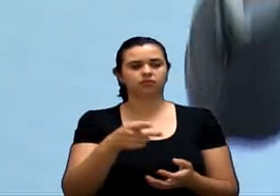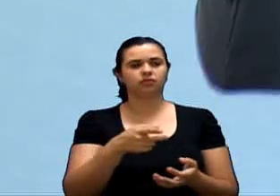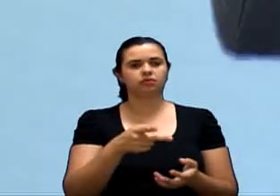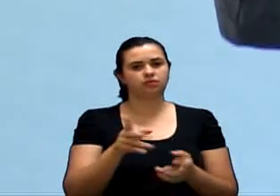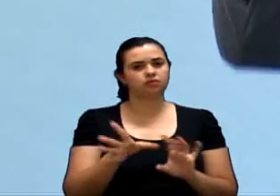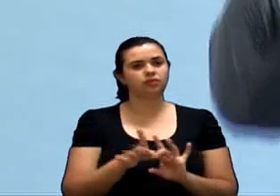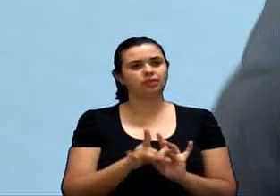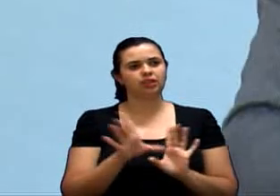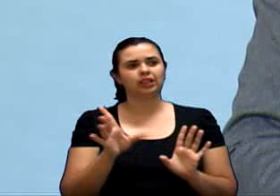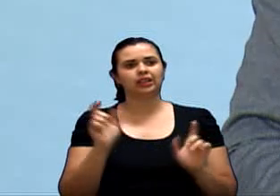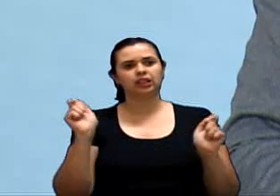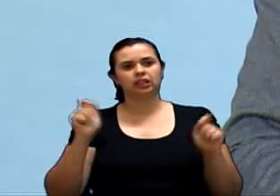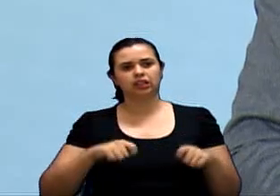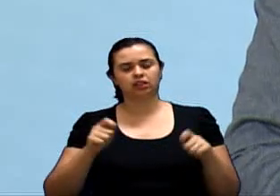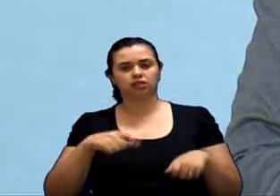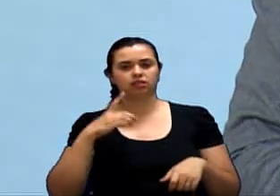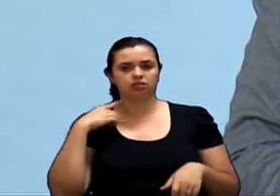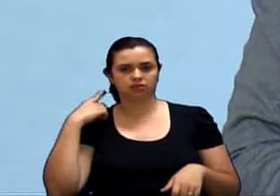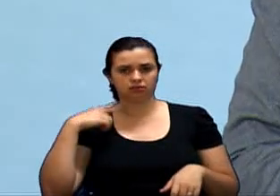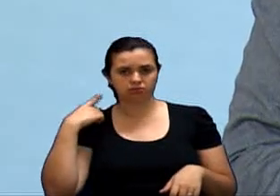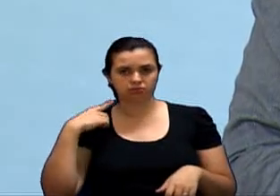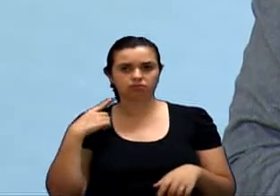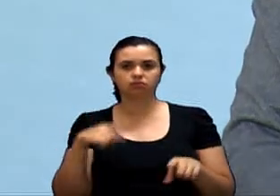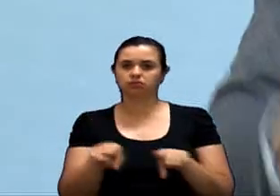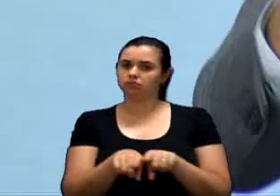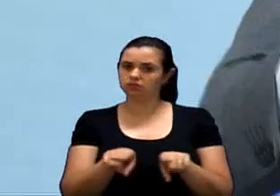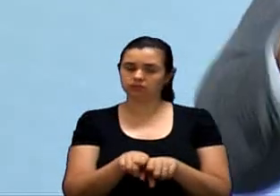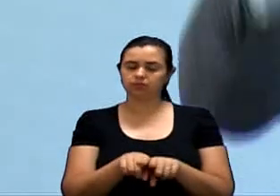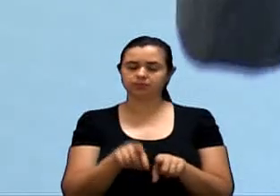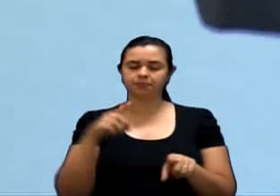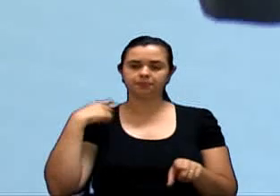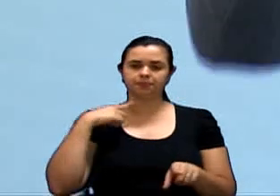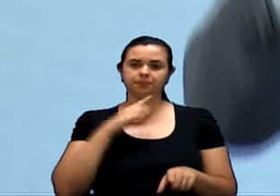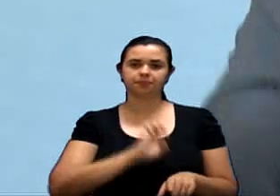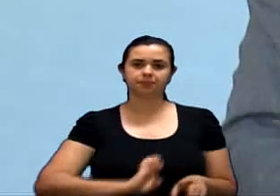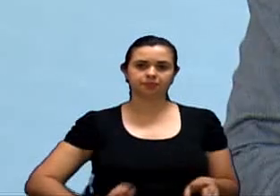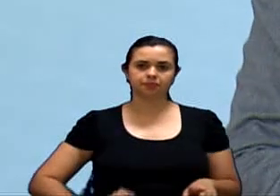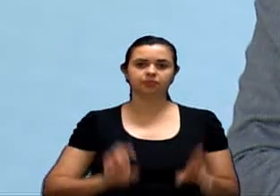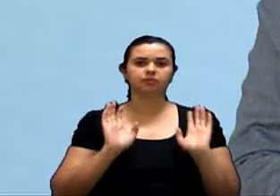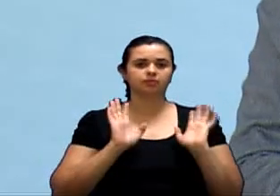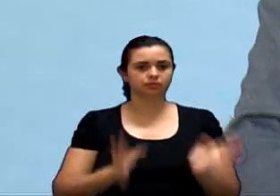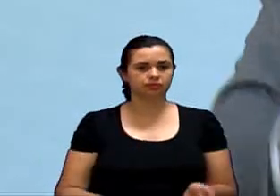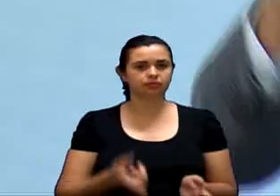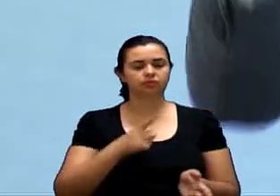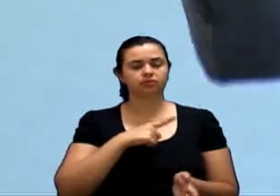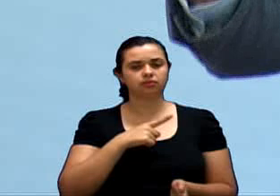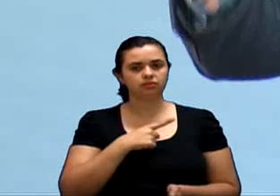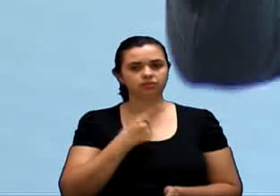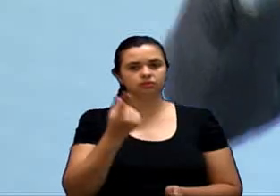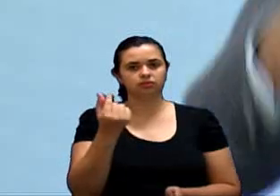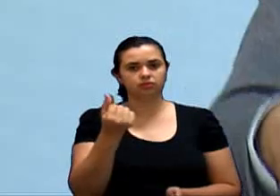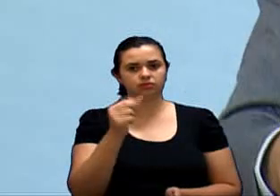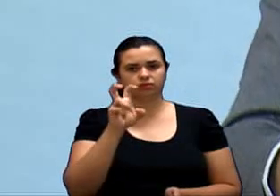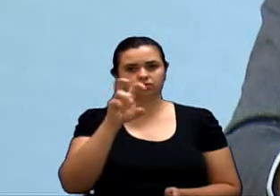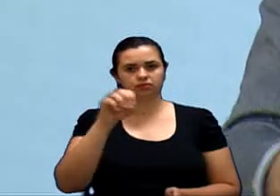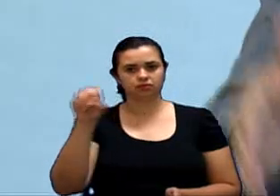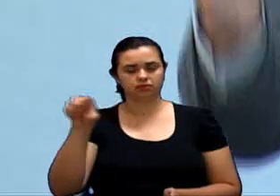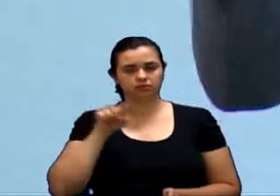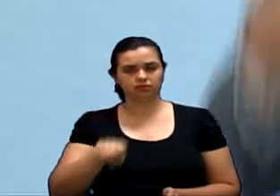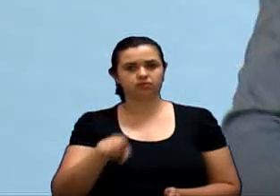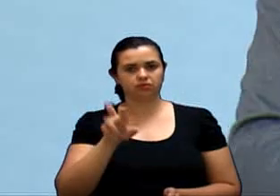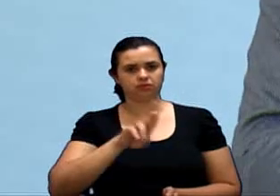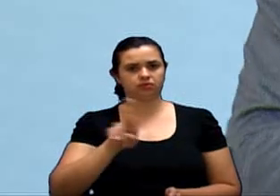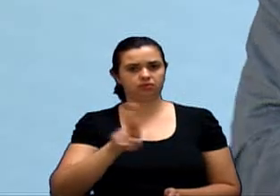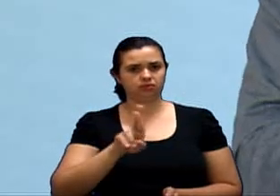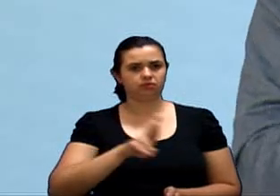projeto. A deputada Maria Lúcia Amari, nossa deputada estadual, também já tem um recurso de 500 mil disponibilizado para o mesmo projeto.